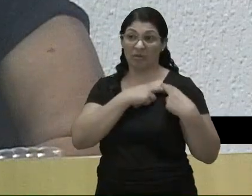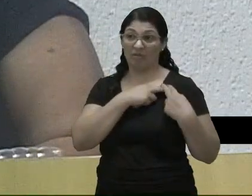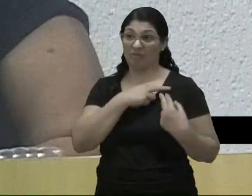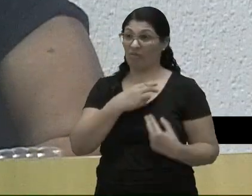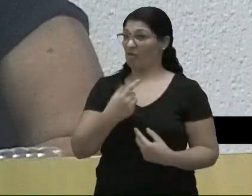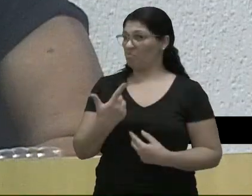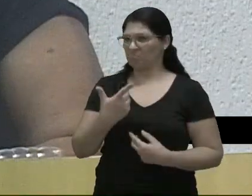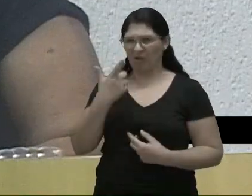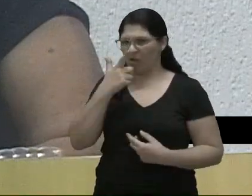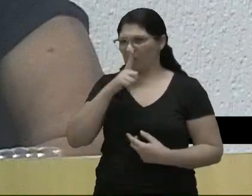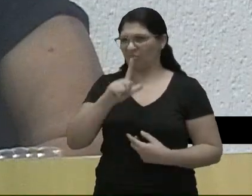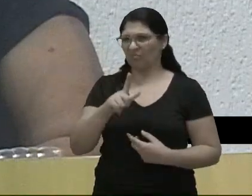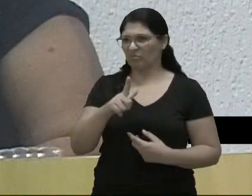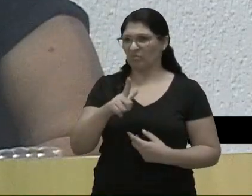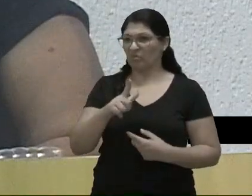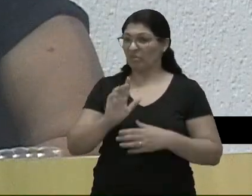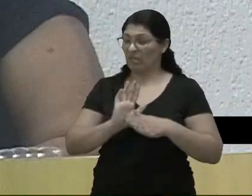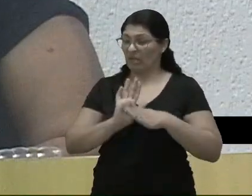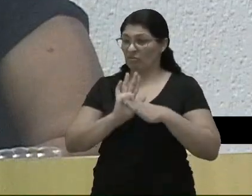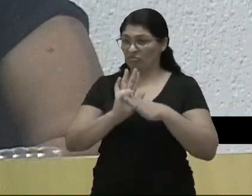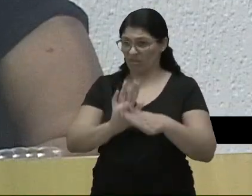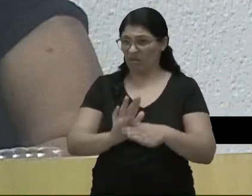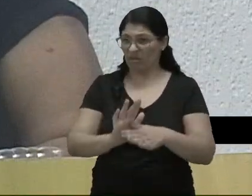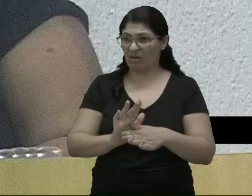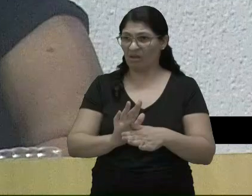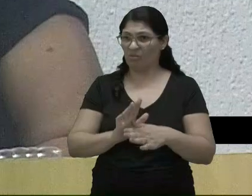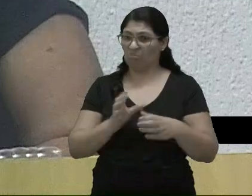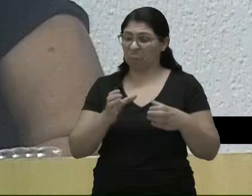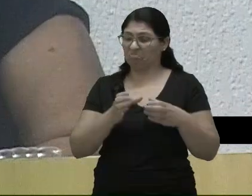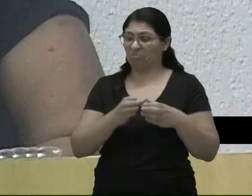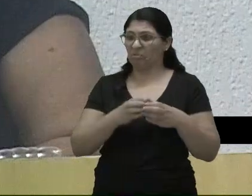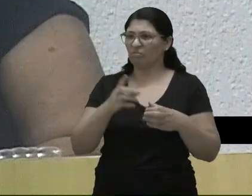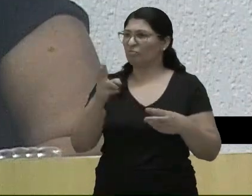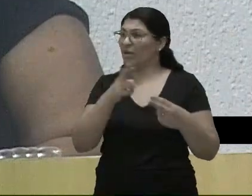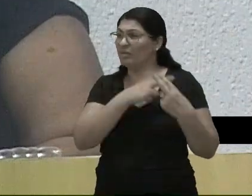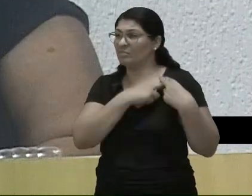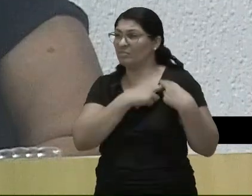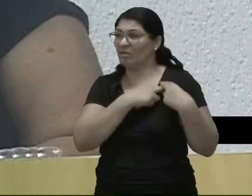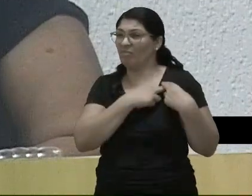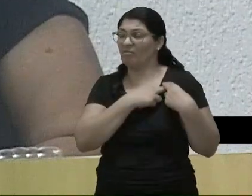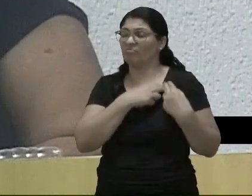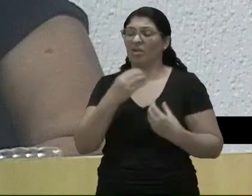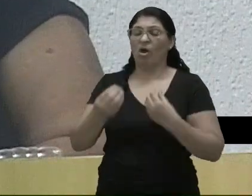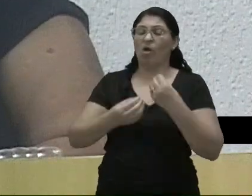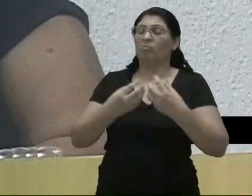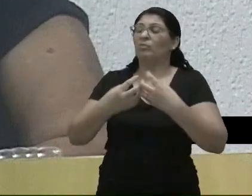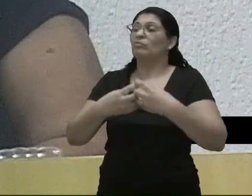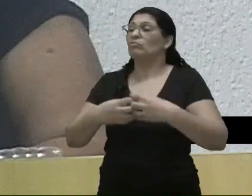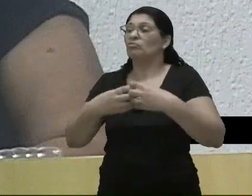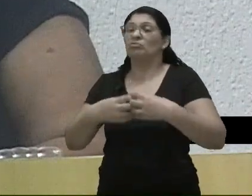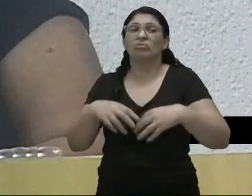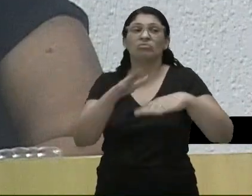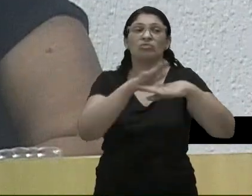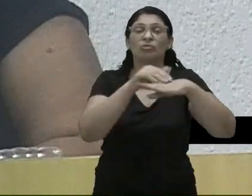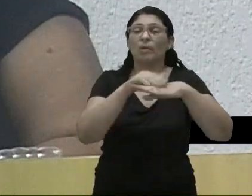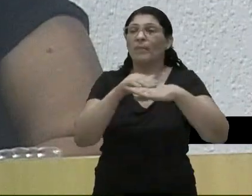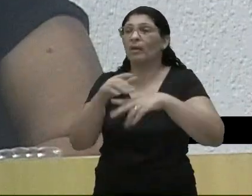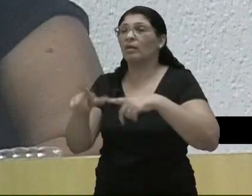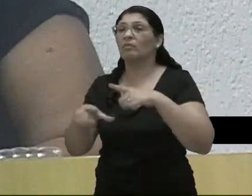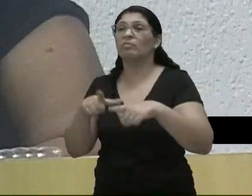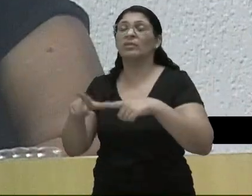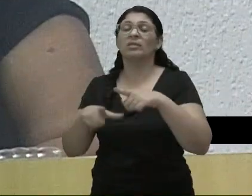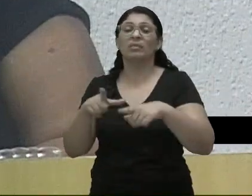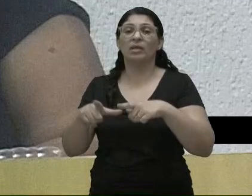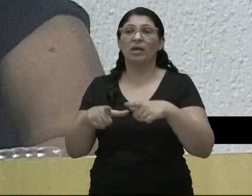colaborar com a comissão para que... O senhor é responsável da unidade. Como que funciona? Como é que é o chamamento? Porque